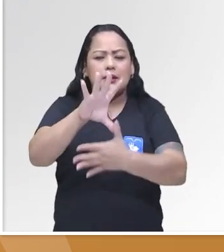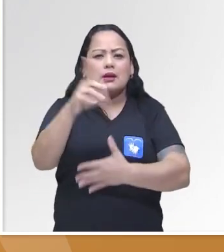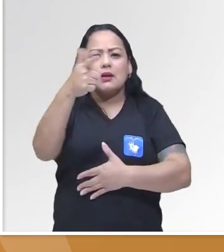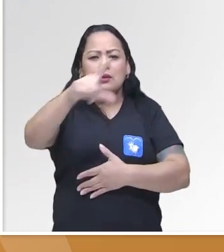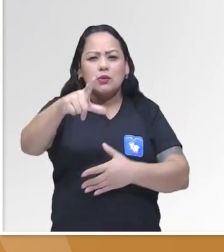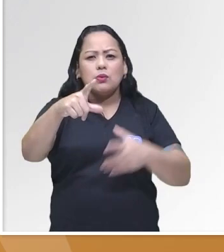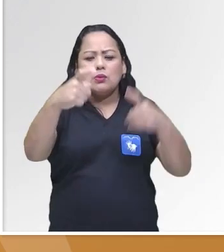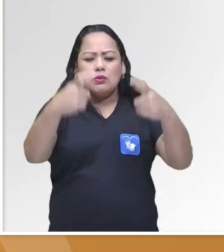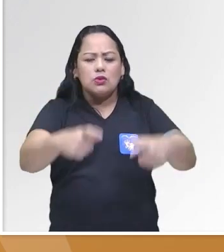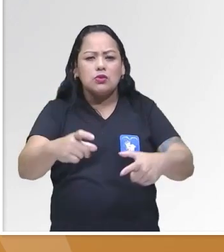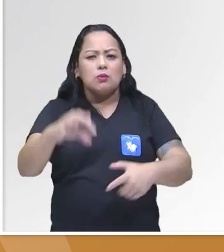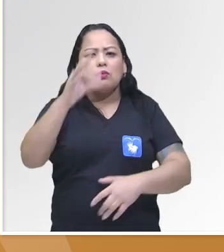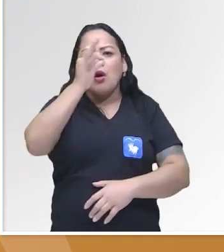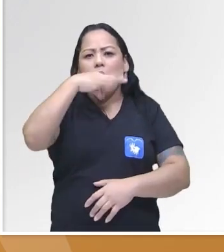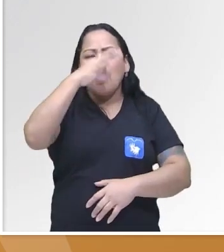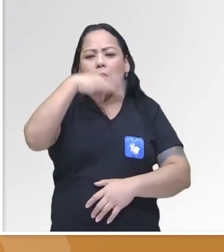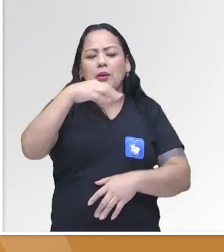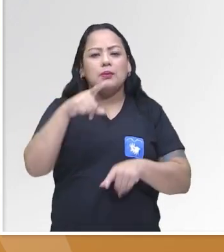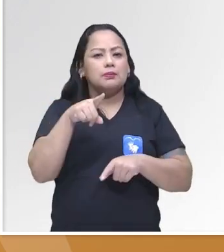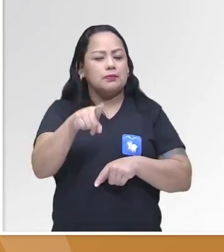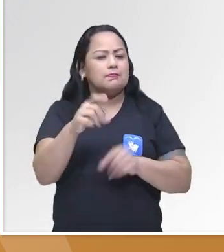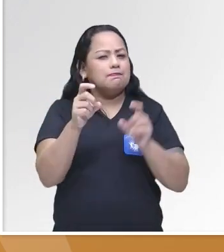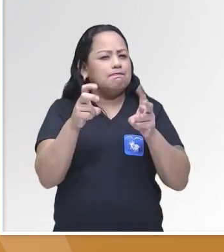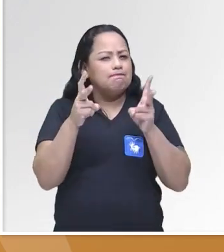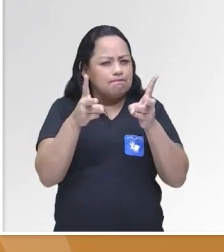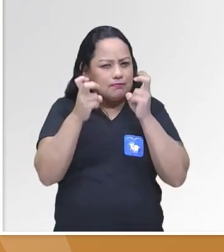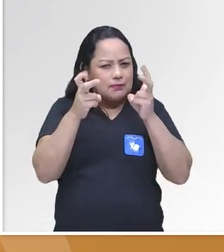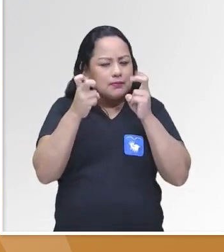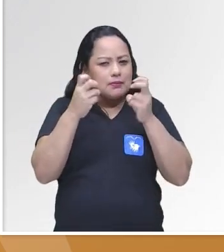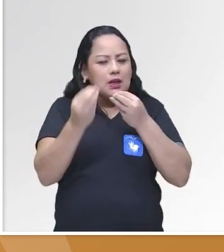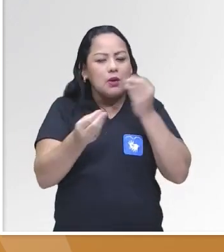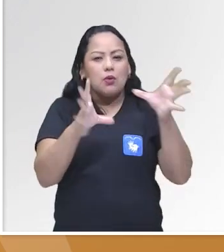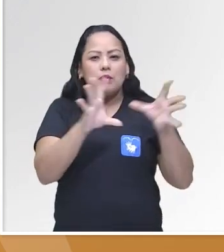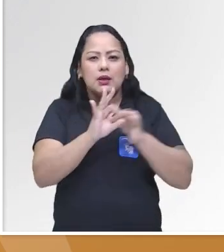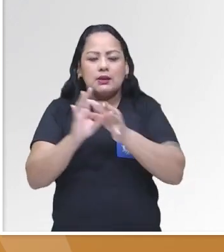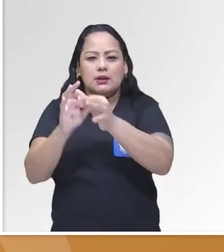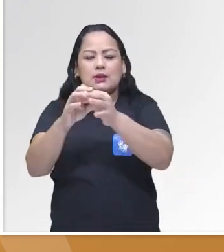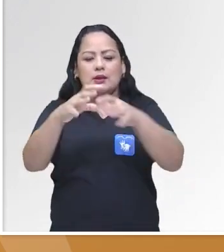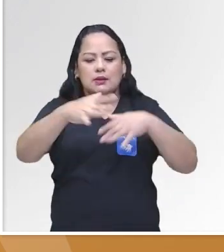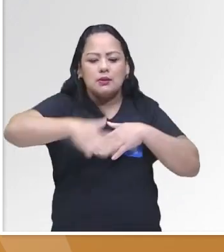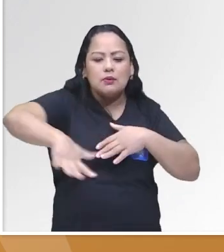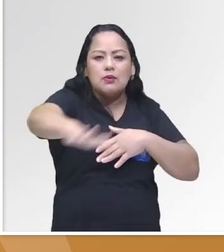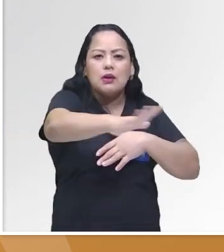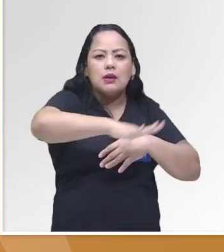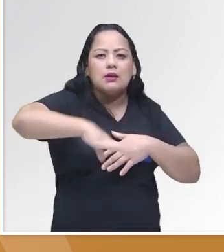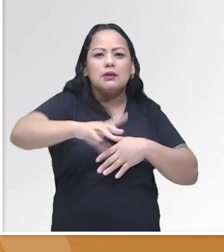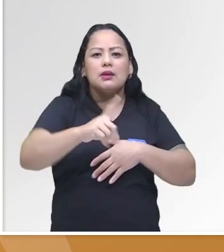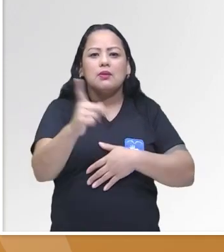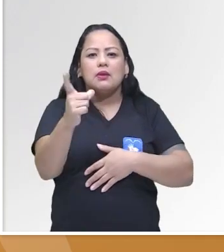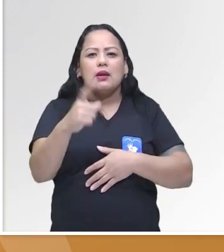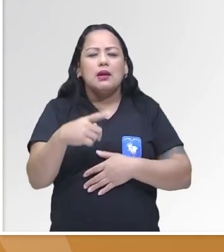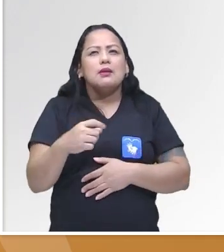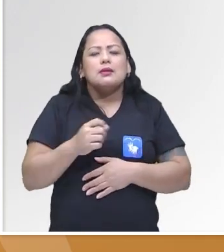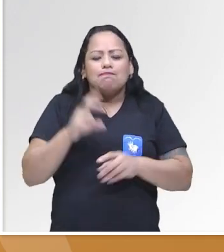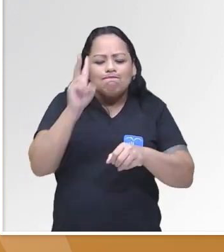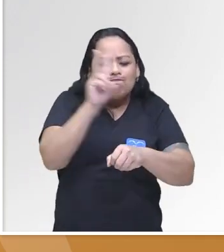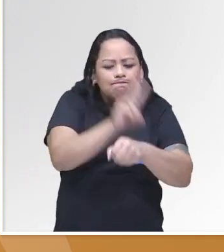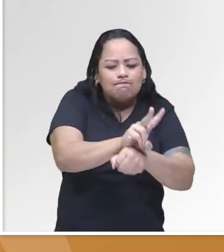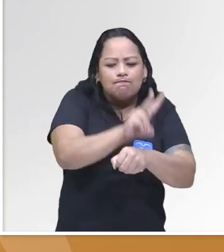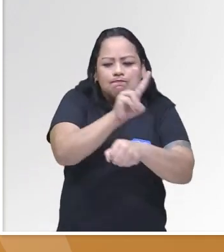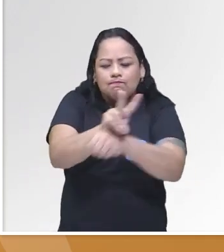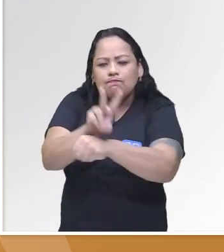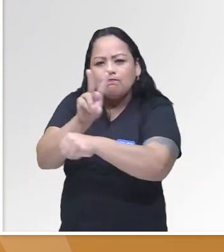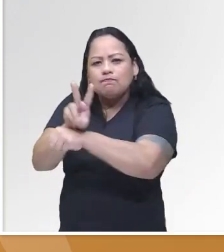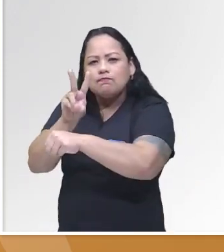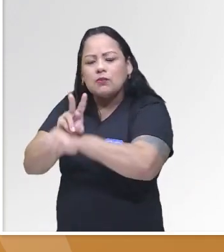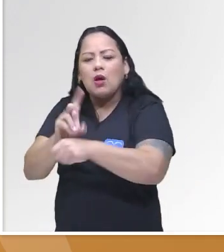Peru. Então, como vocês podem ver, essa ligação com a terra tem a ideia de cuidado, porque